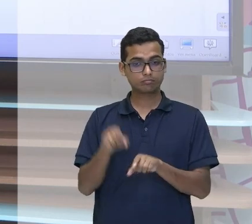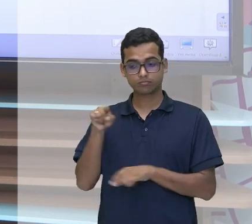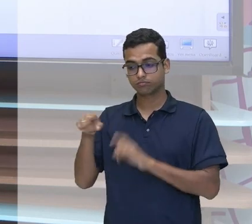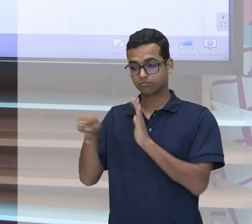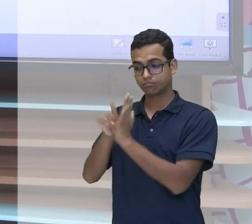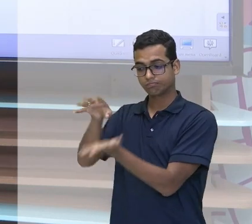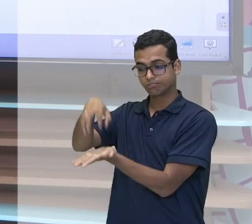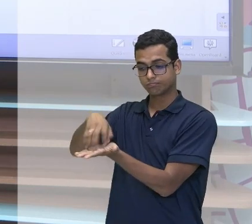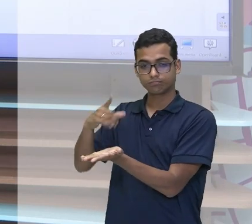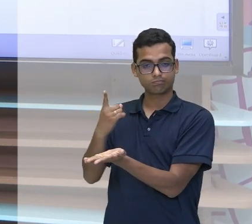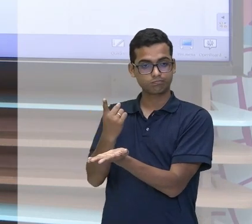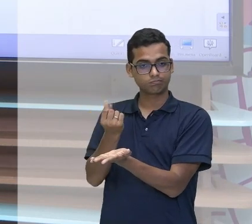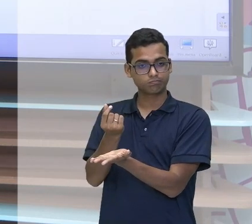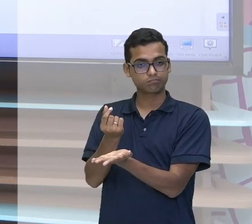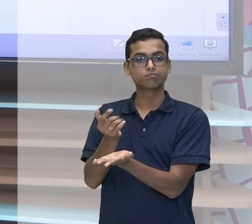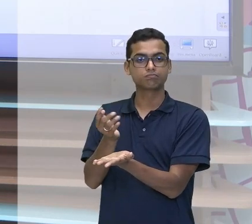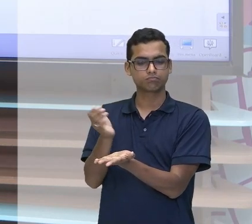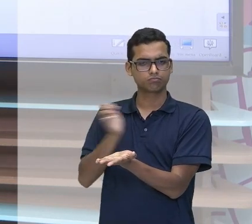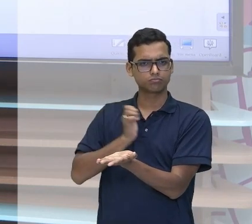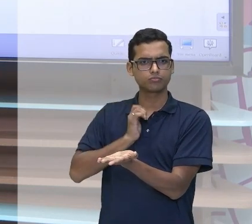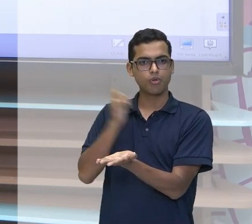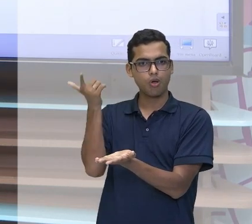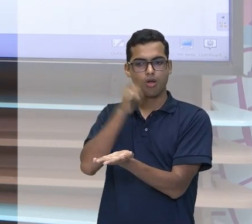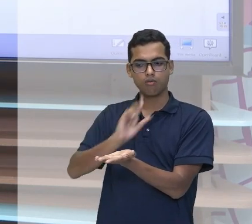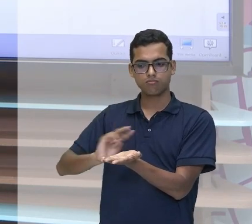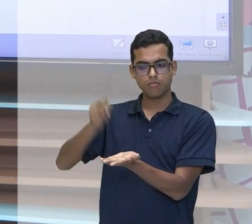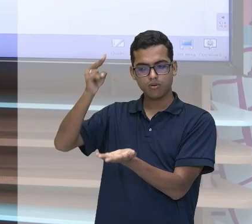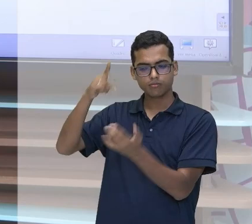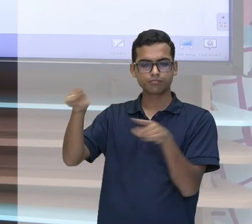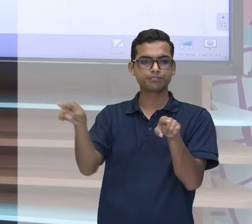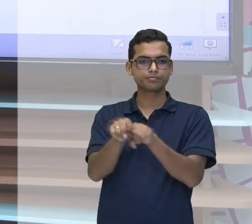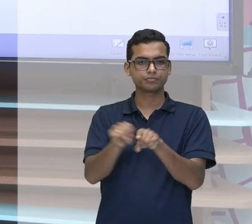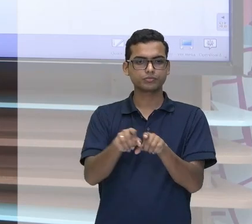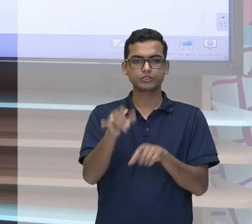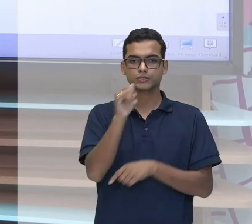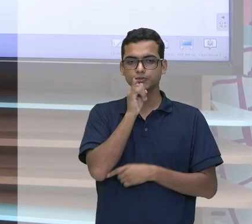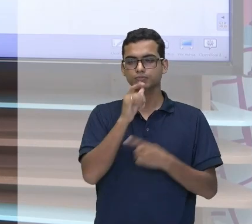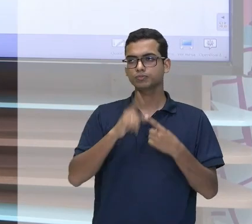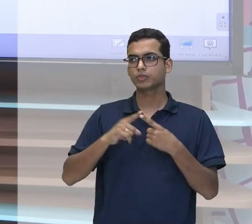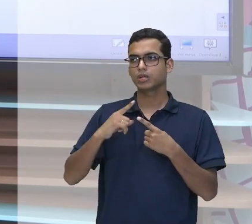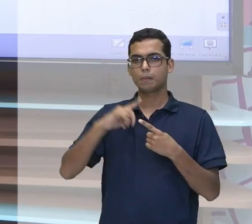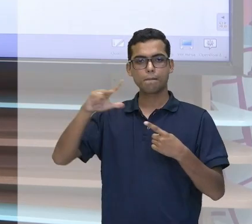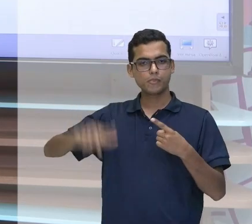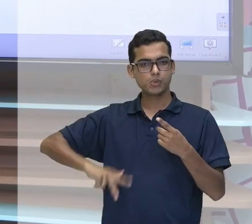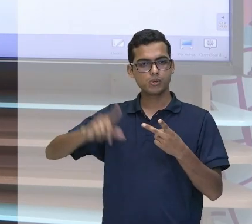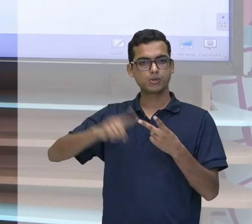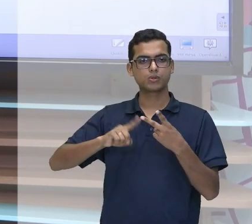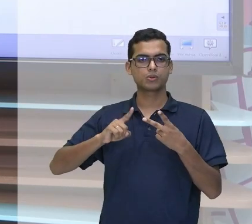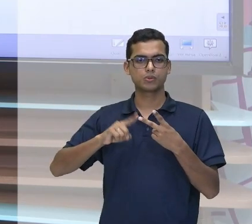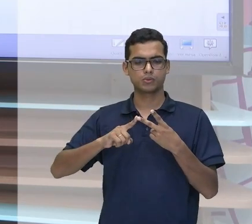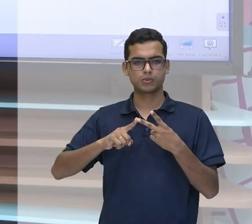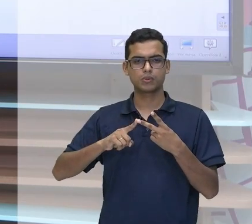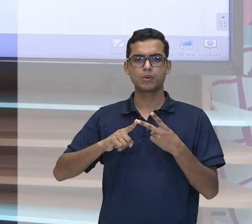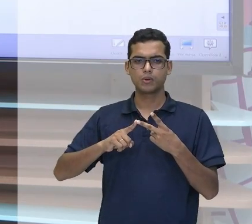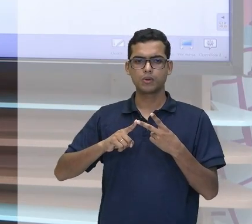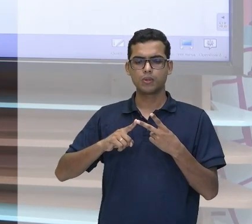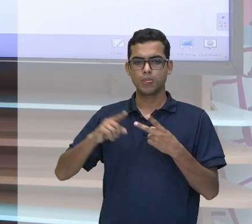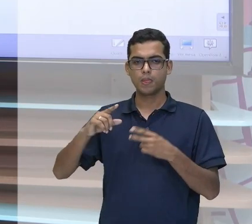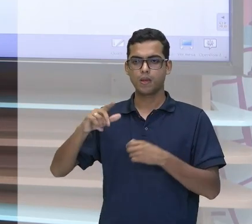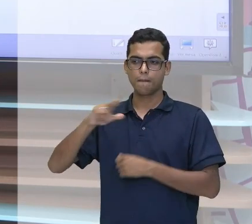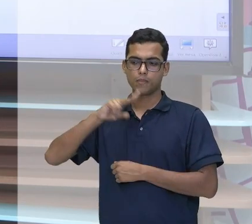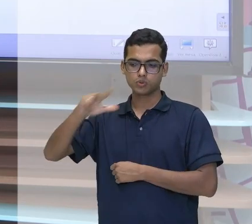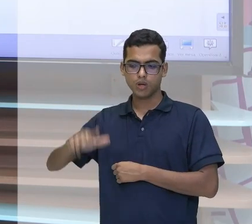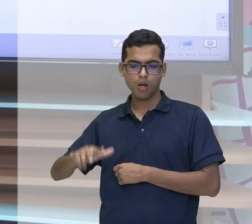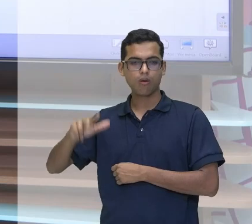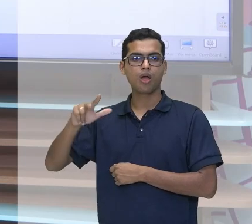vocês, exemplo de metrópole, a gente pode citar Portugal, que colonizou o Brasil, e exemplo de colônia, a gente pode citar o nosso país, que no período